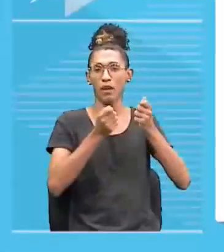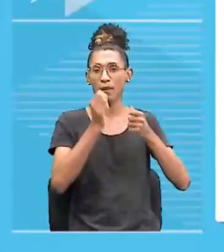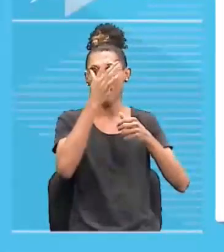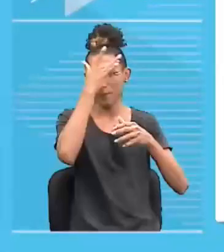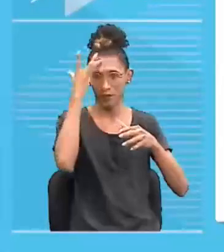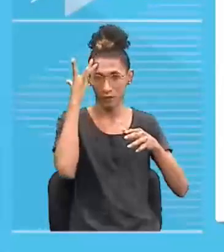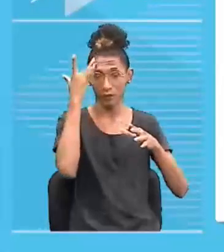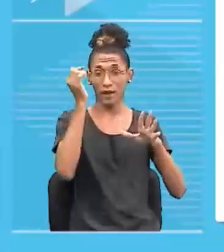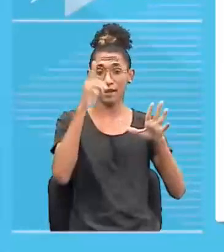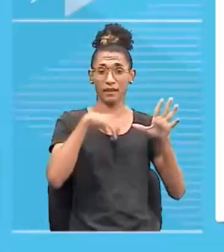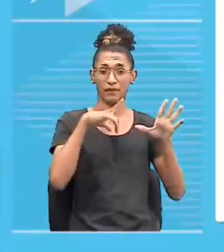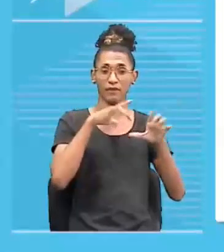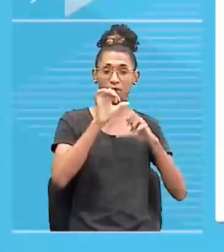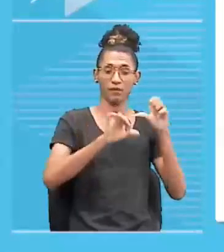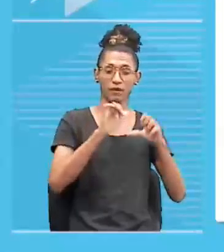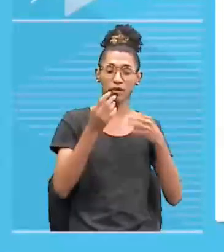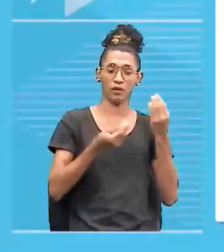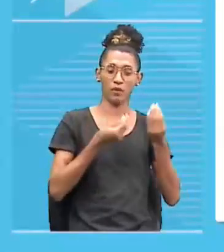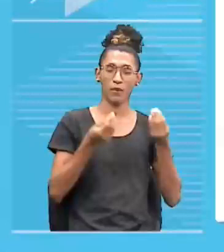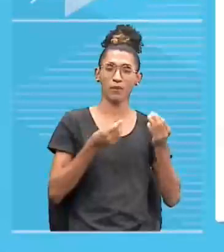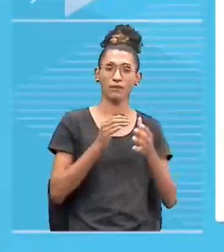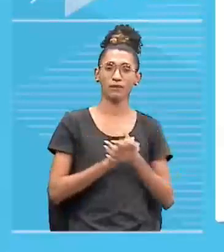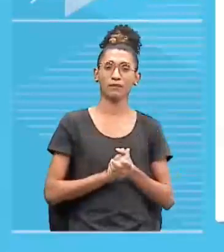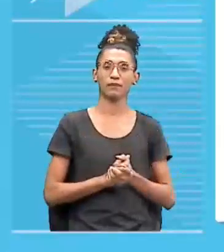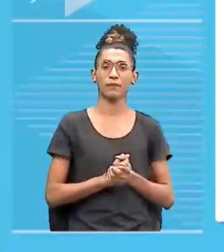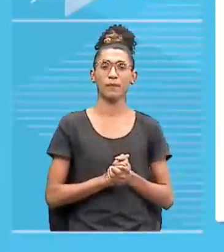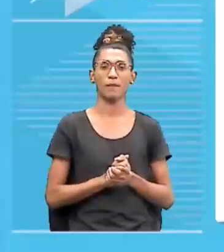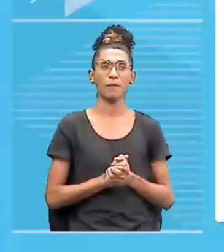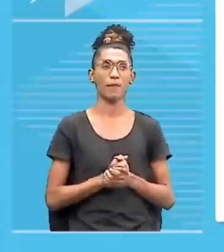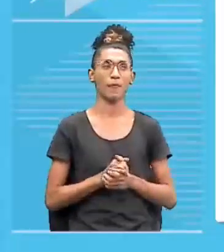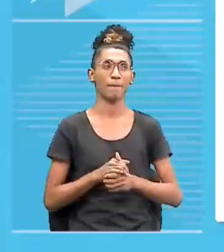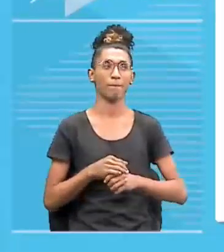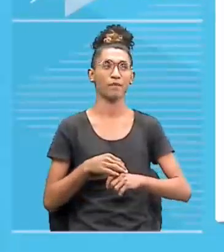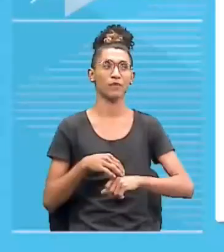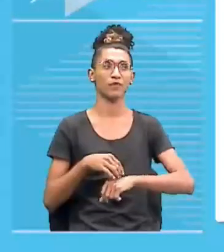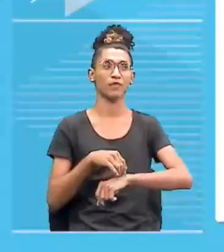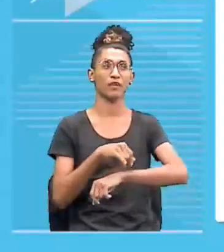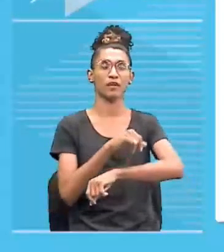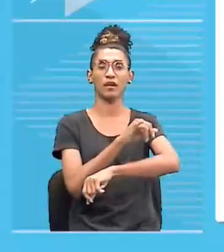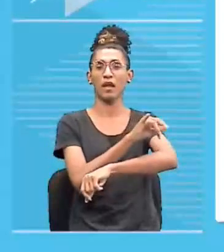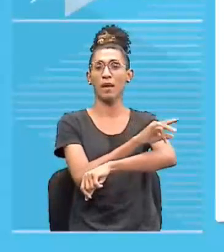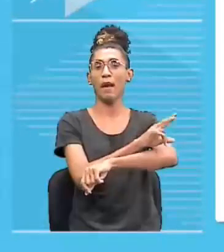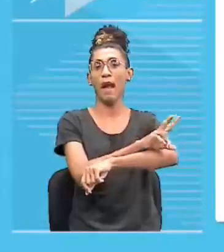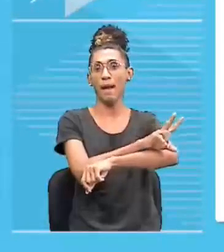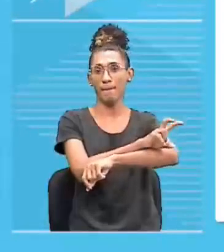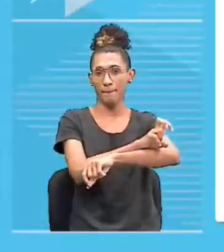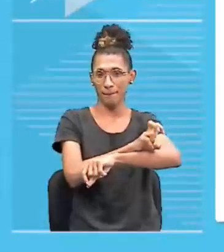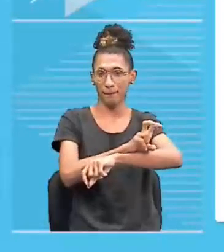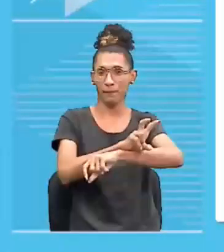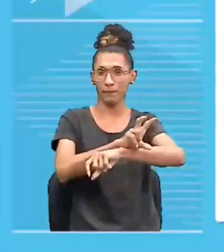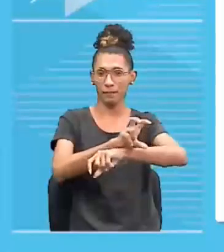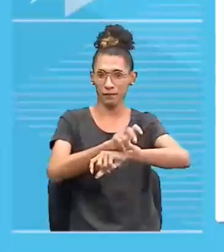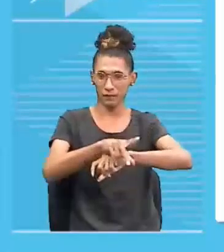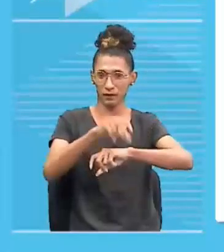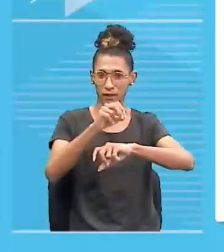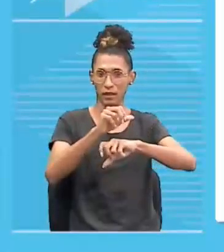aí houve uma mudança para máquinas que seriam controladas por inteligências